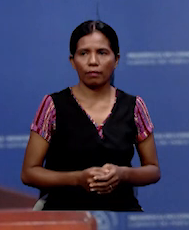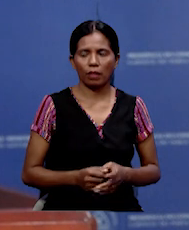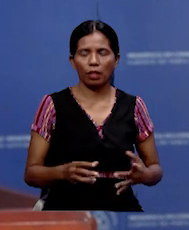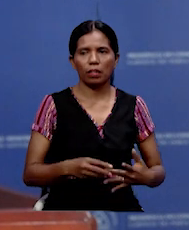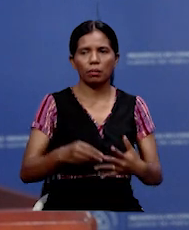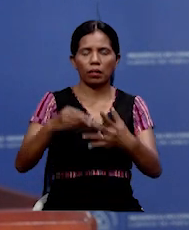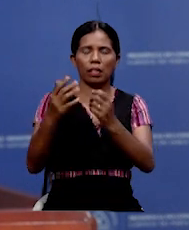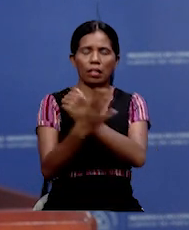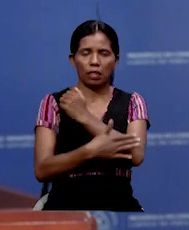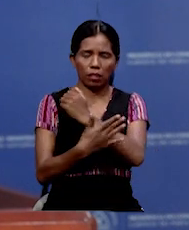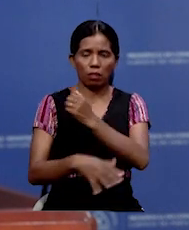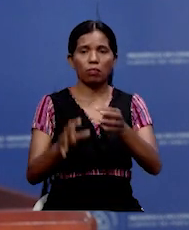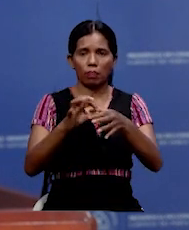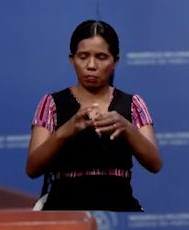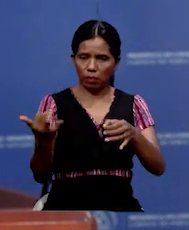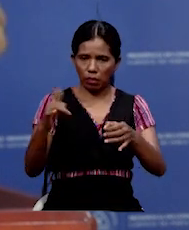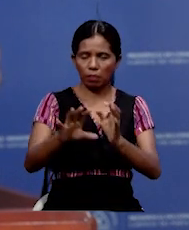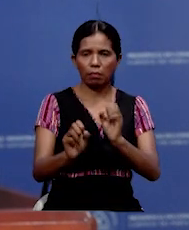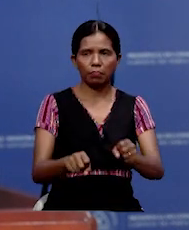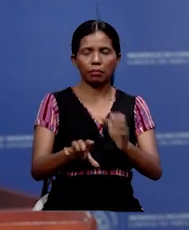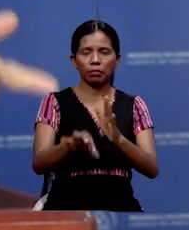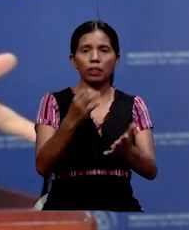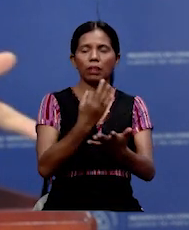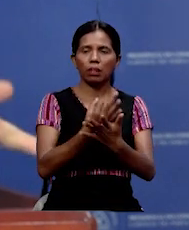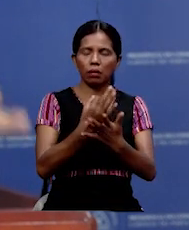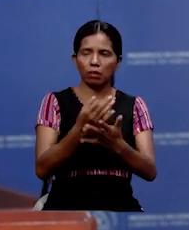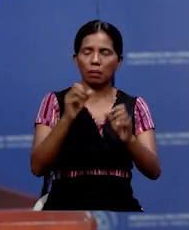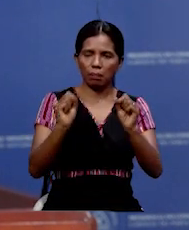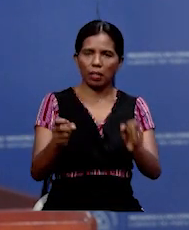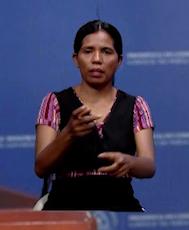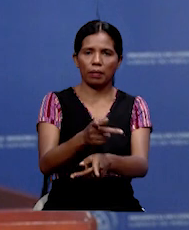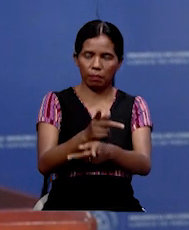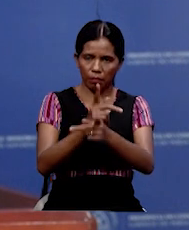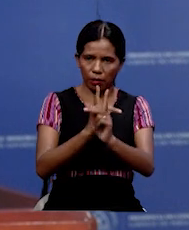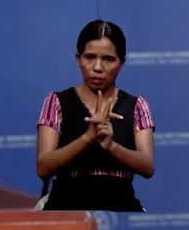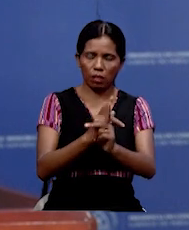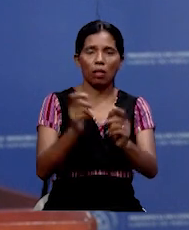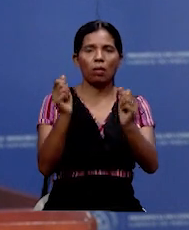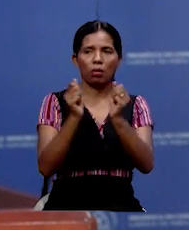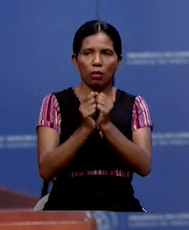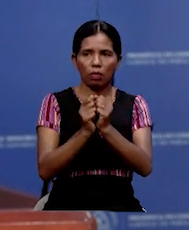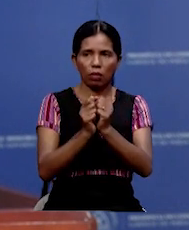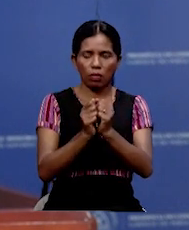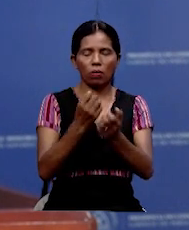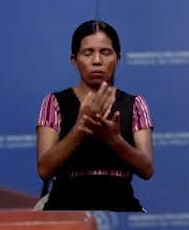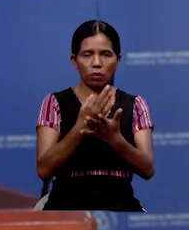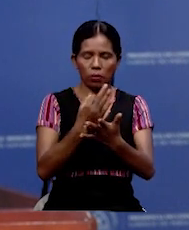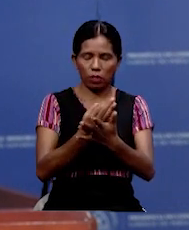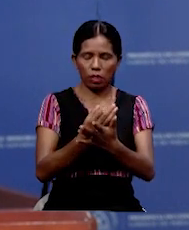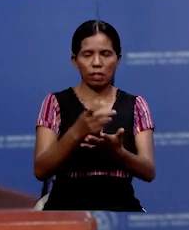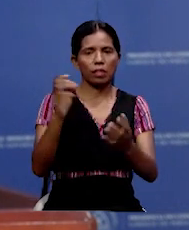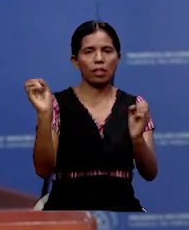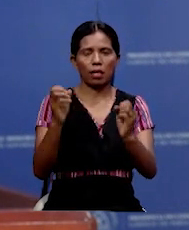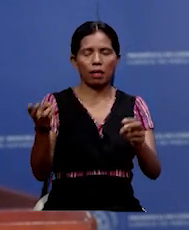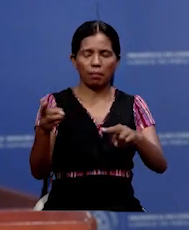para país membro sira tu bele retan financiamento no empréstimo será neve maca ho funan kik ou funan la iha e de